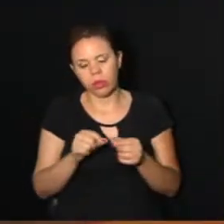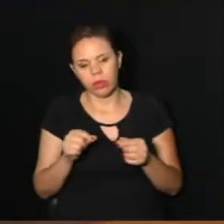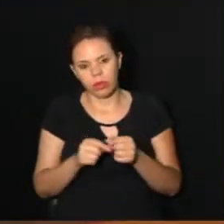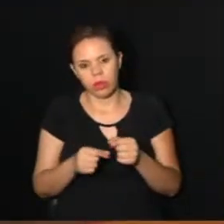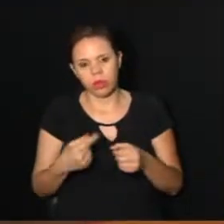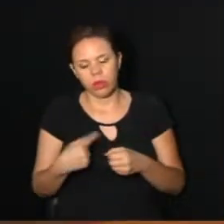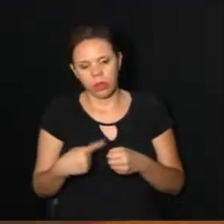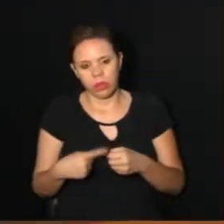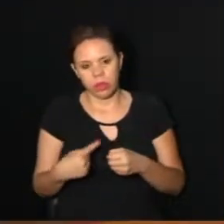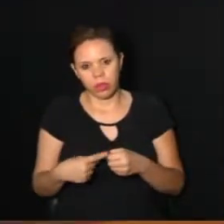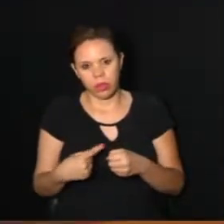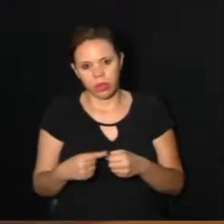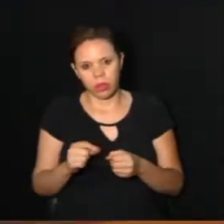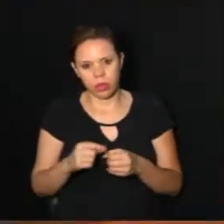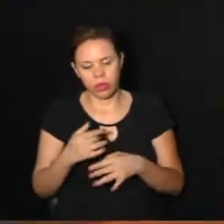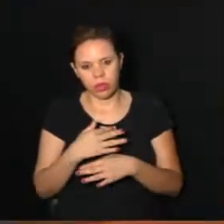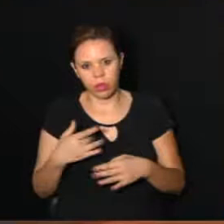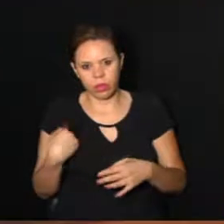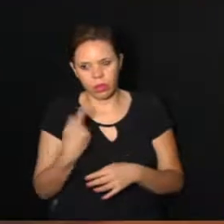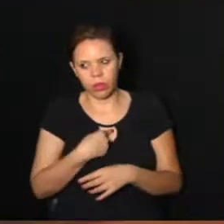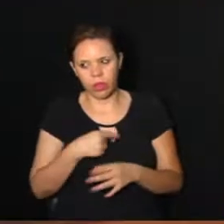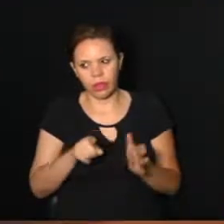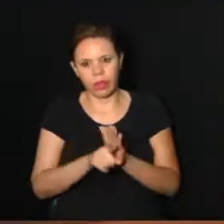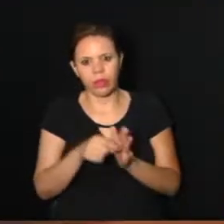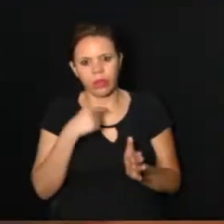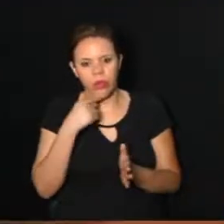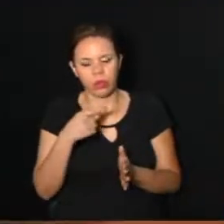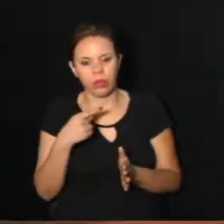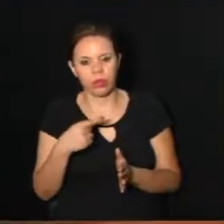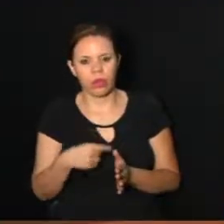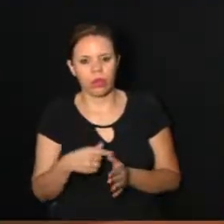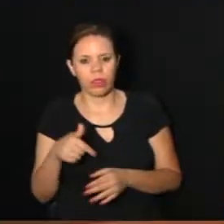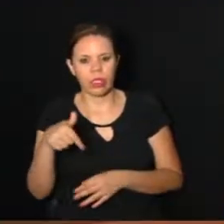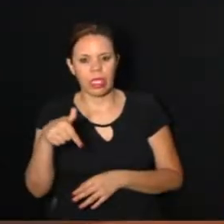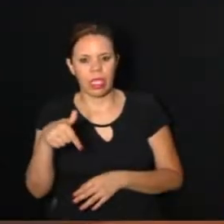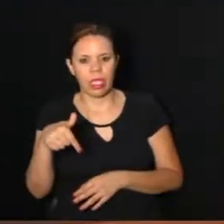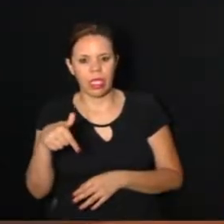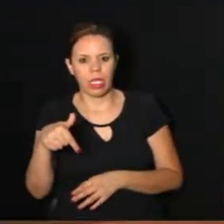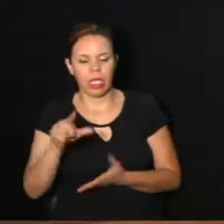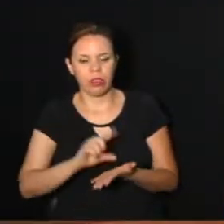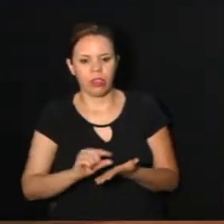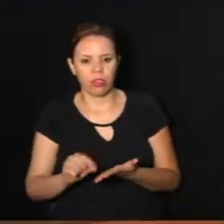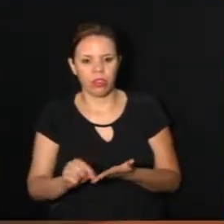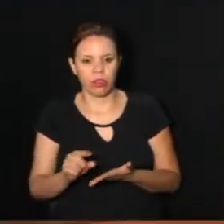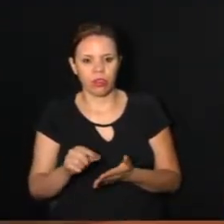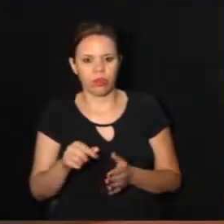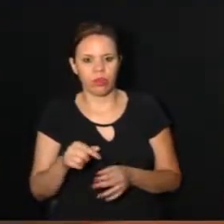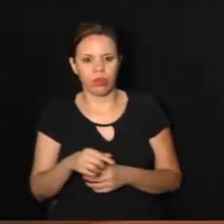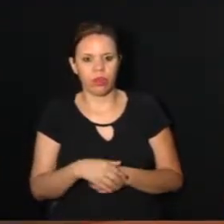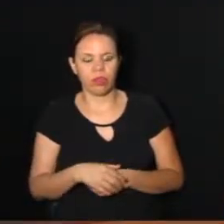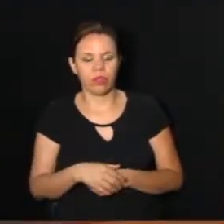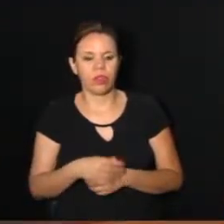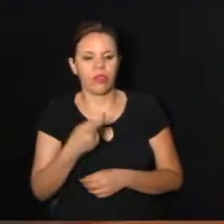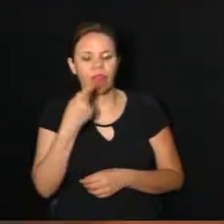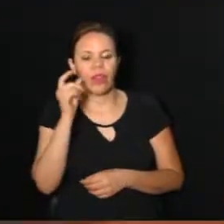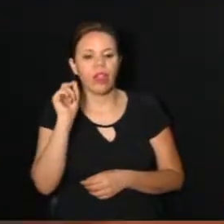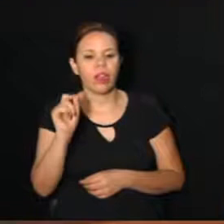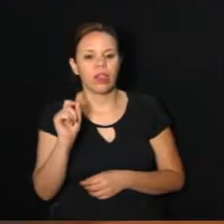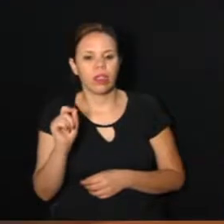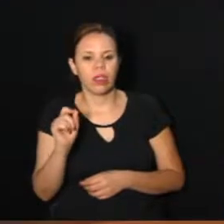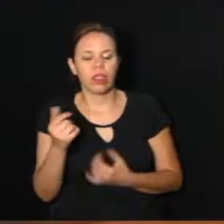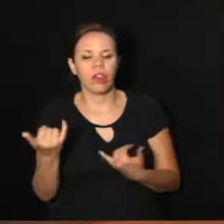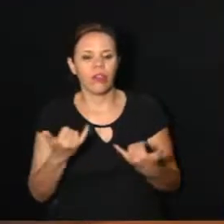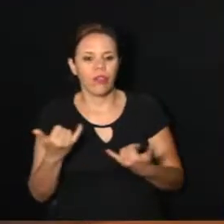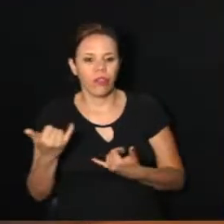dos questionamentos feitos por nós, que no artigo, acho que 7º, ele diz que tem que informar